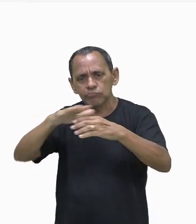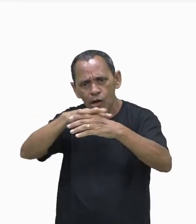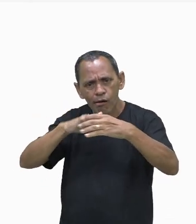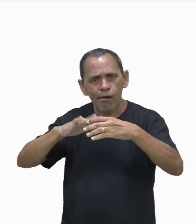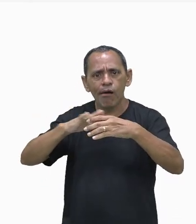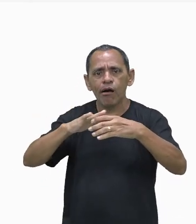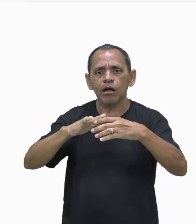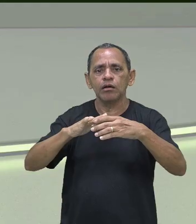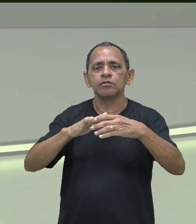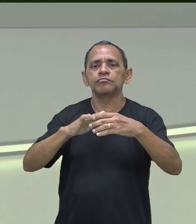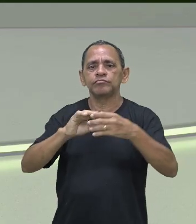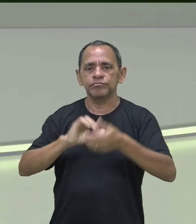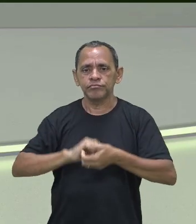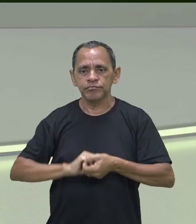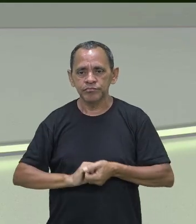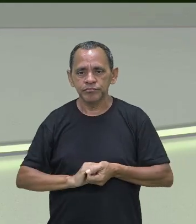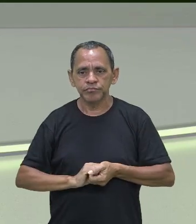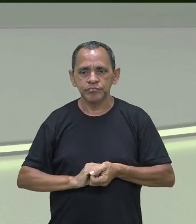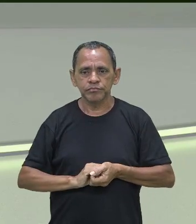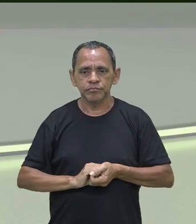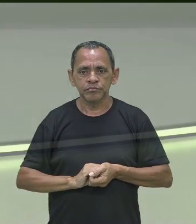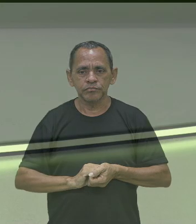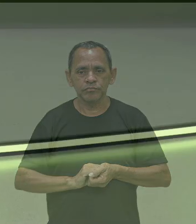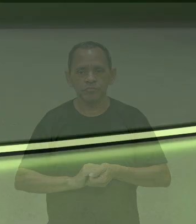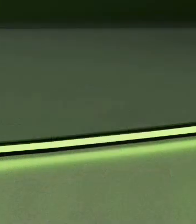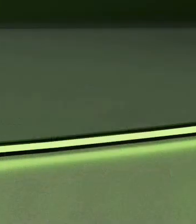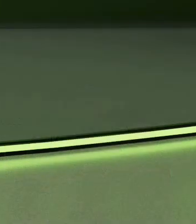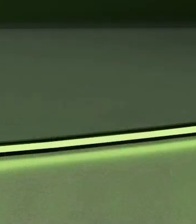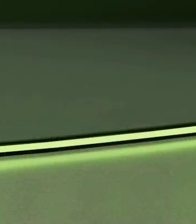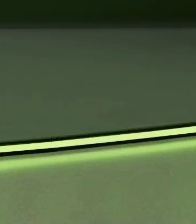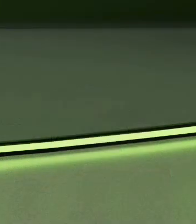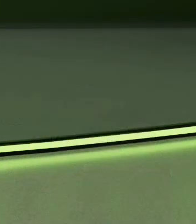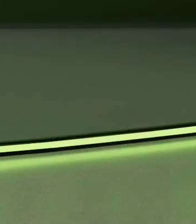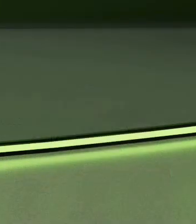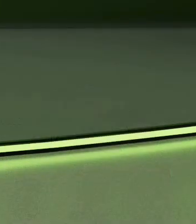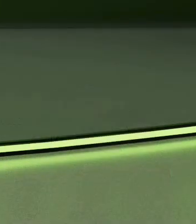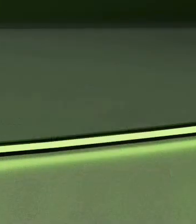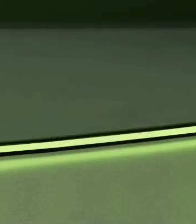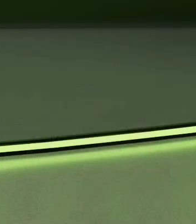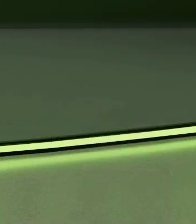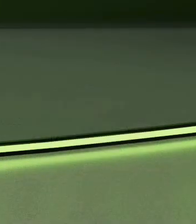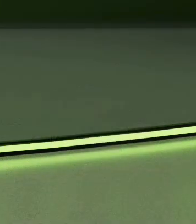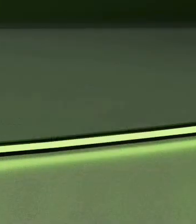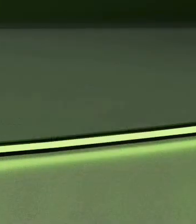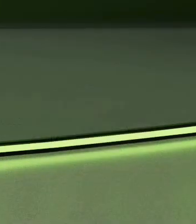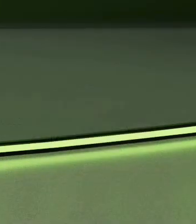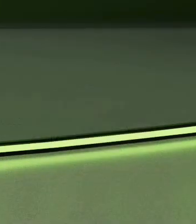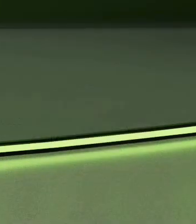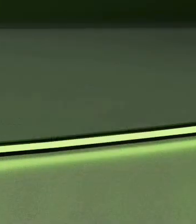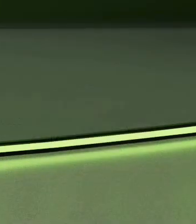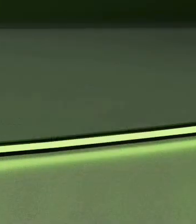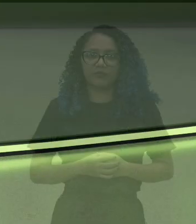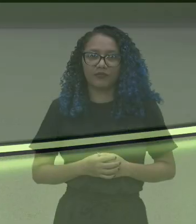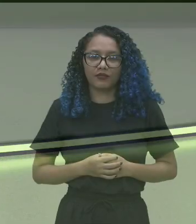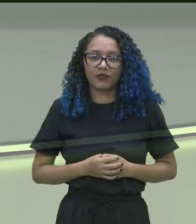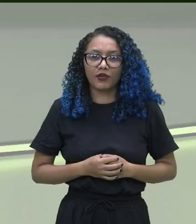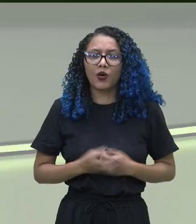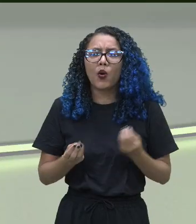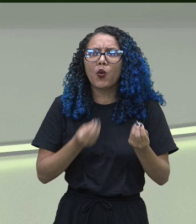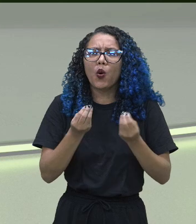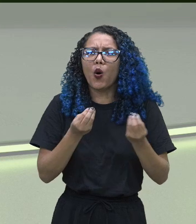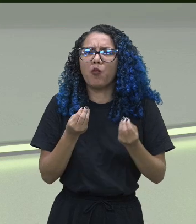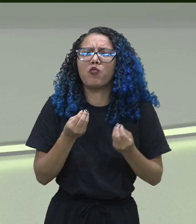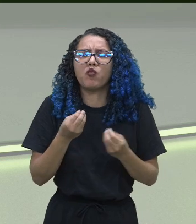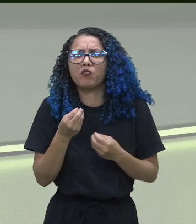da membrana, em que ela permite com que ocorram